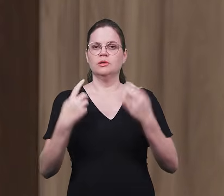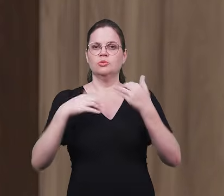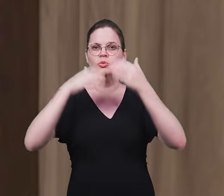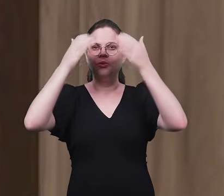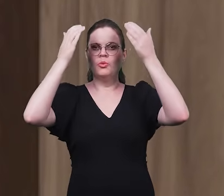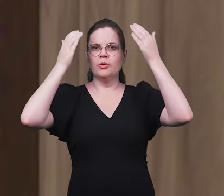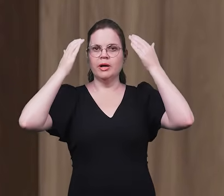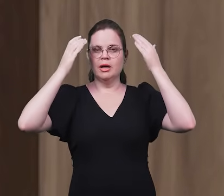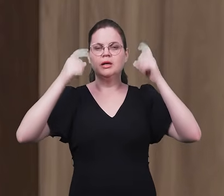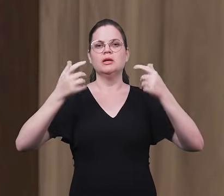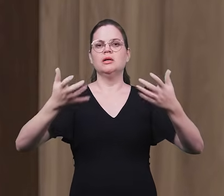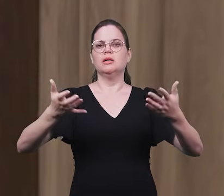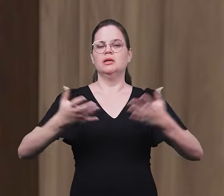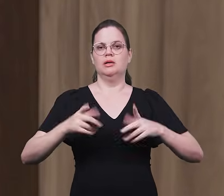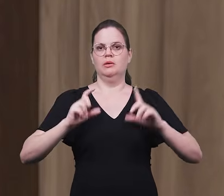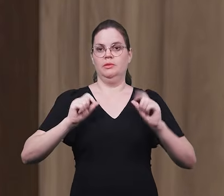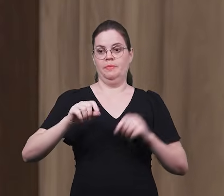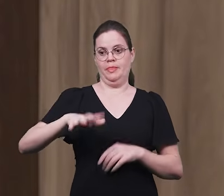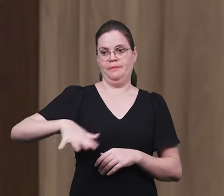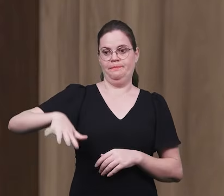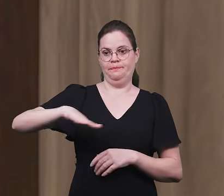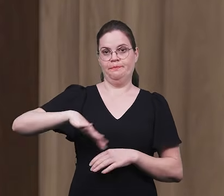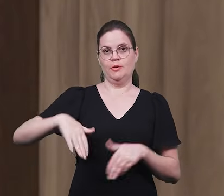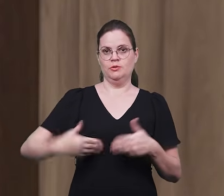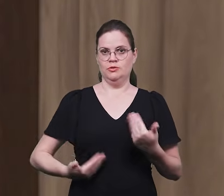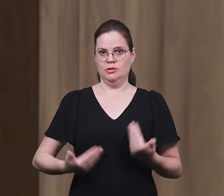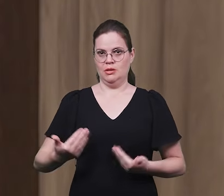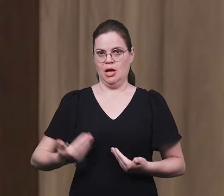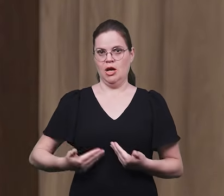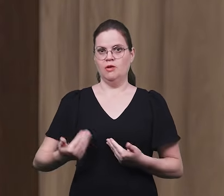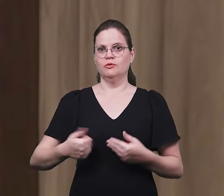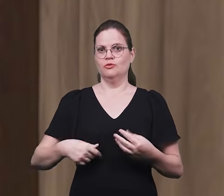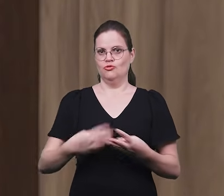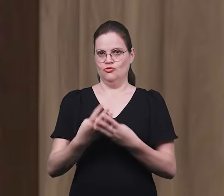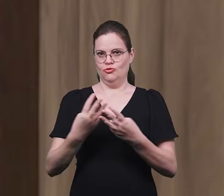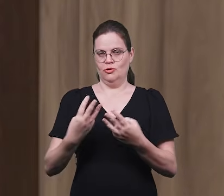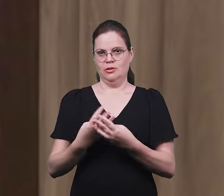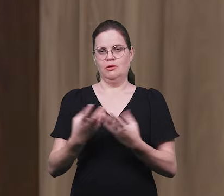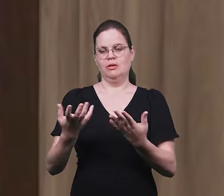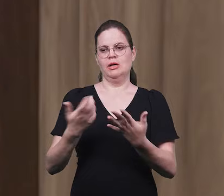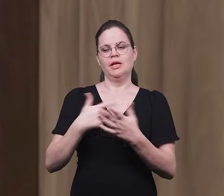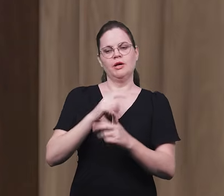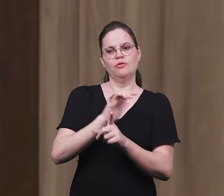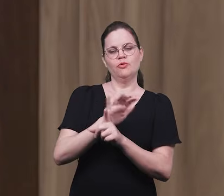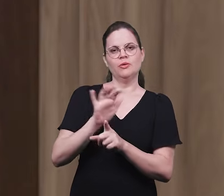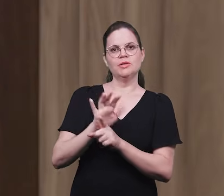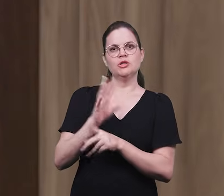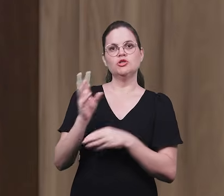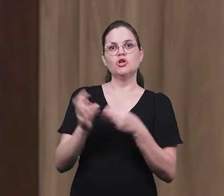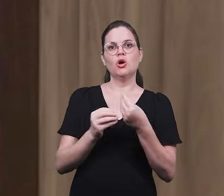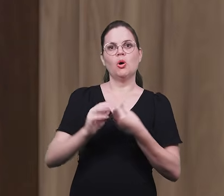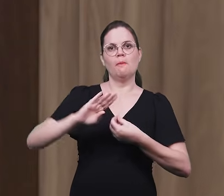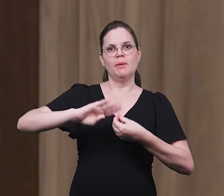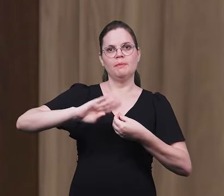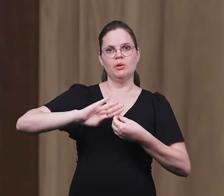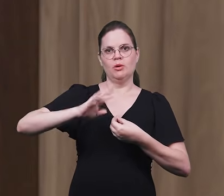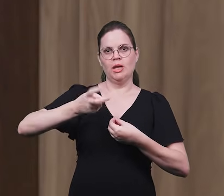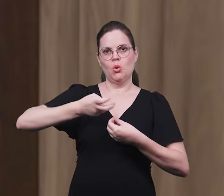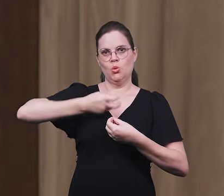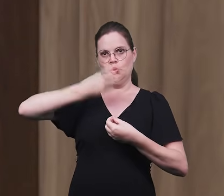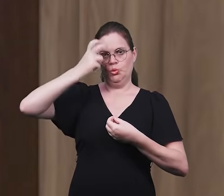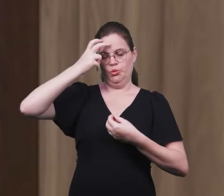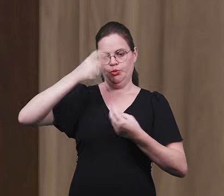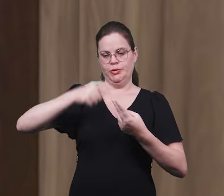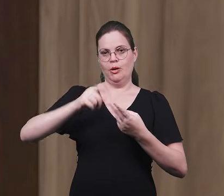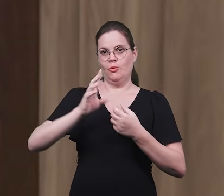que eles adquirissem a cultura babilônica, os ensinamentos babilônicos, a forma de vida babilônica